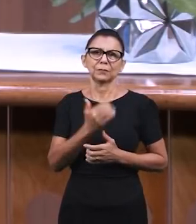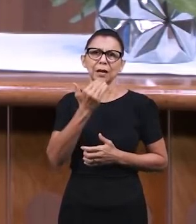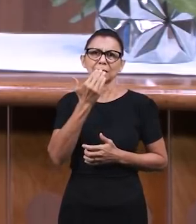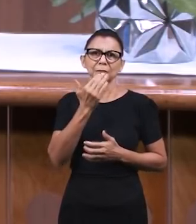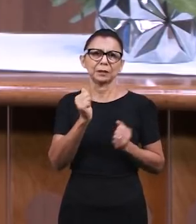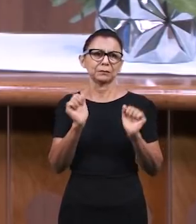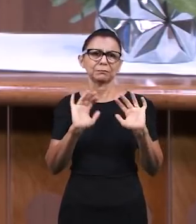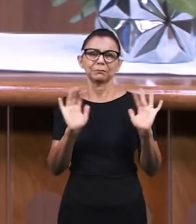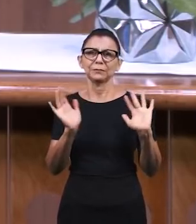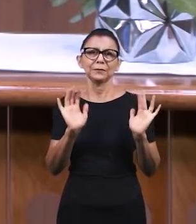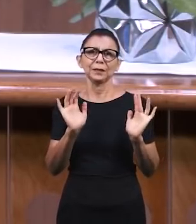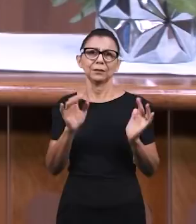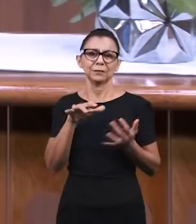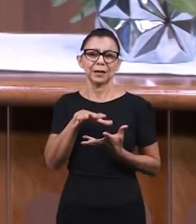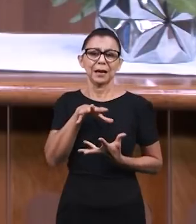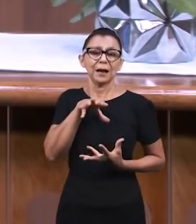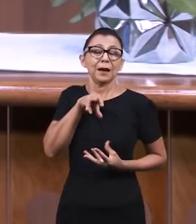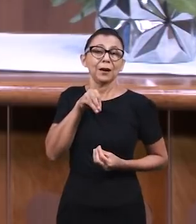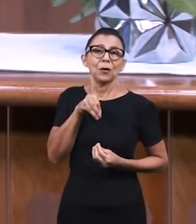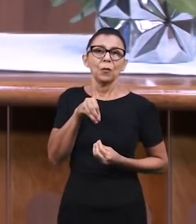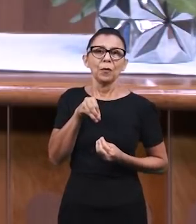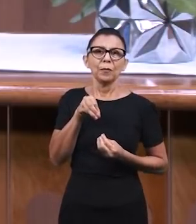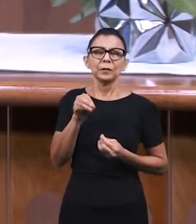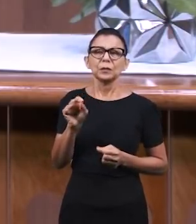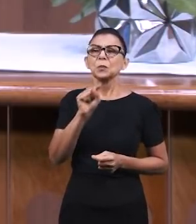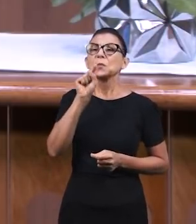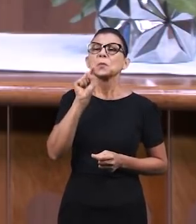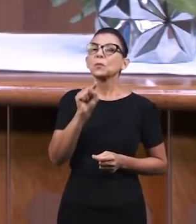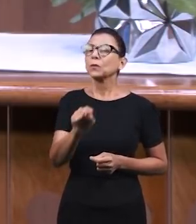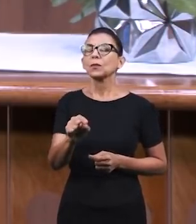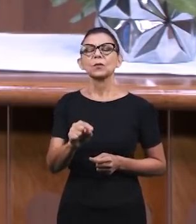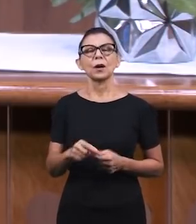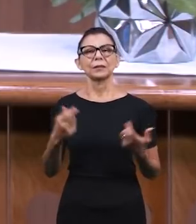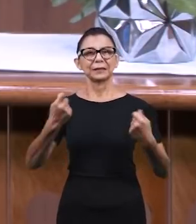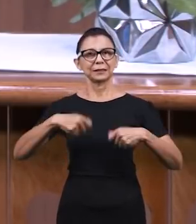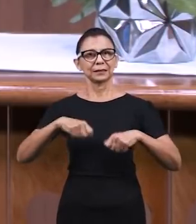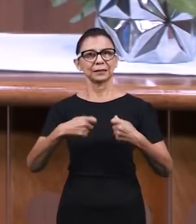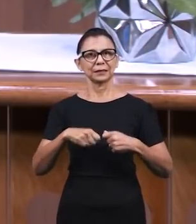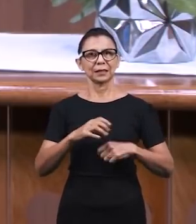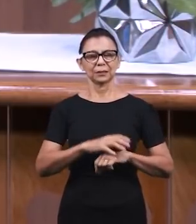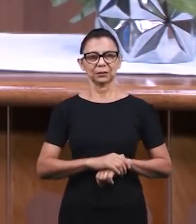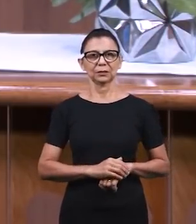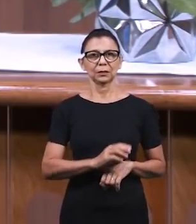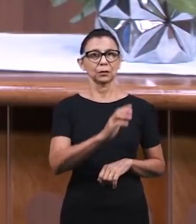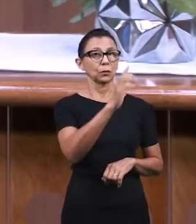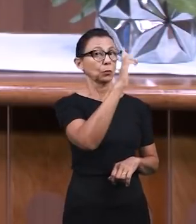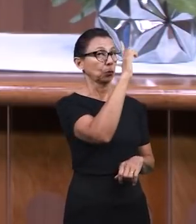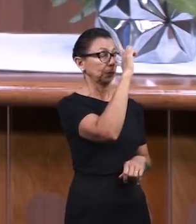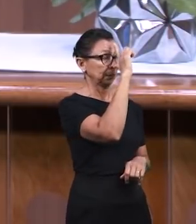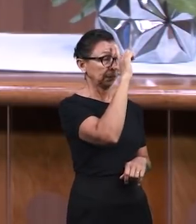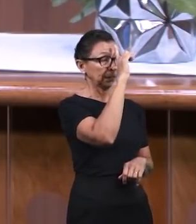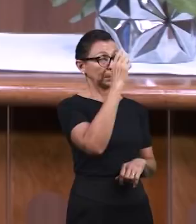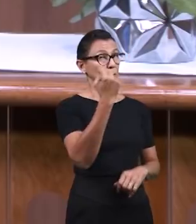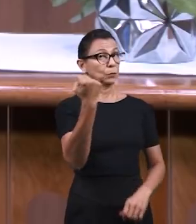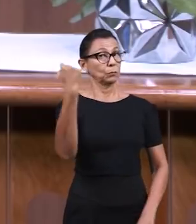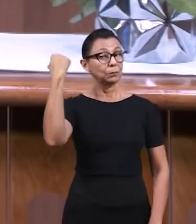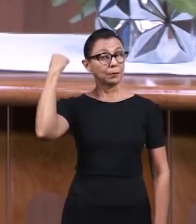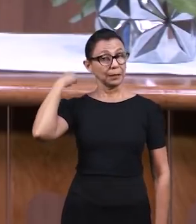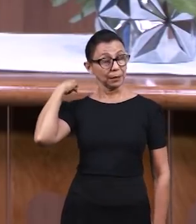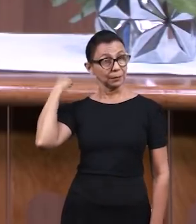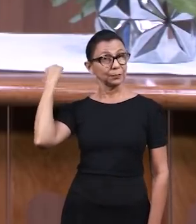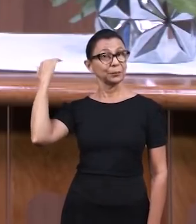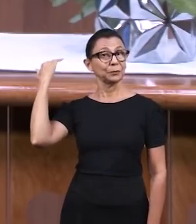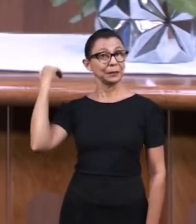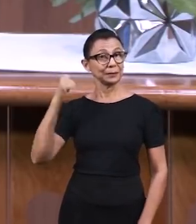de coisa material. Então, qual seria a necessidade? Então, o grego dizia assim, a alma sente necessidade de alguma coisa que não